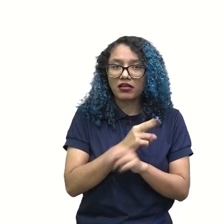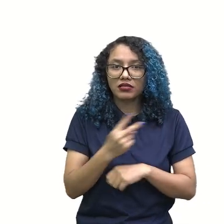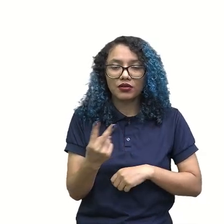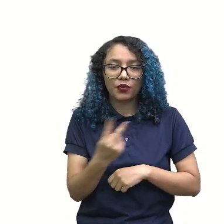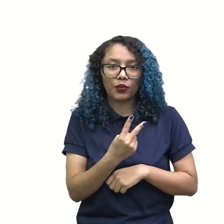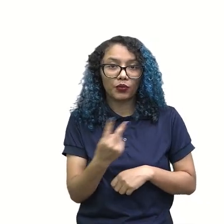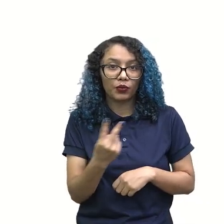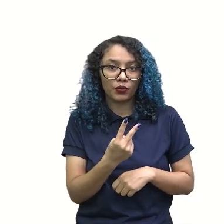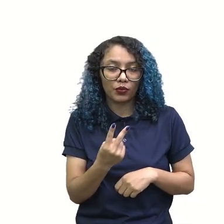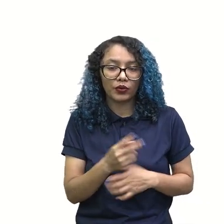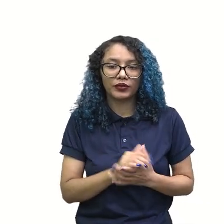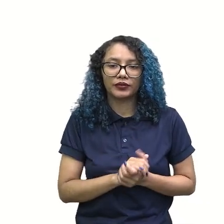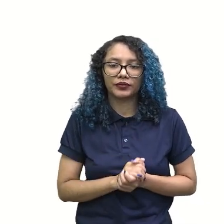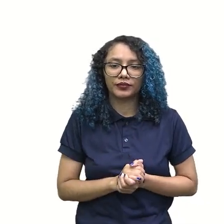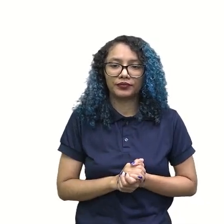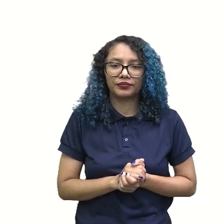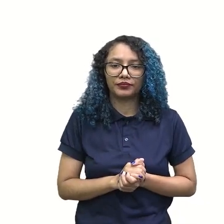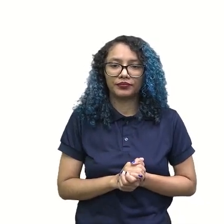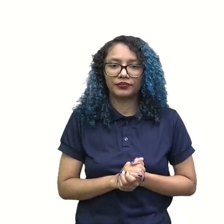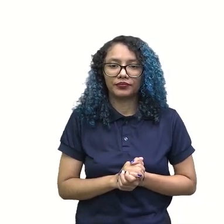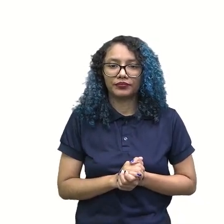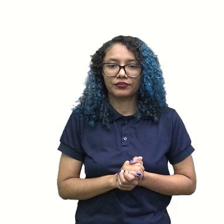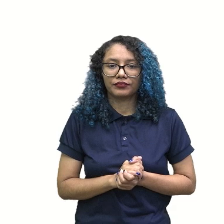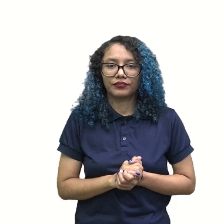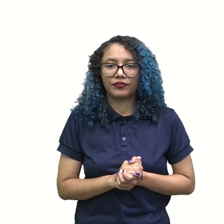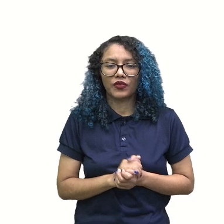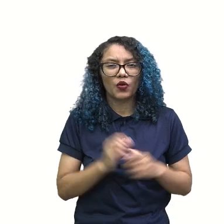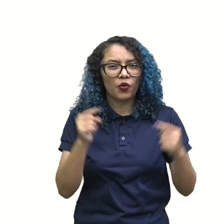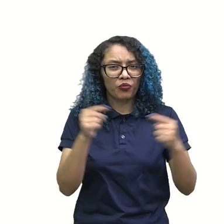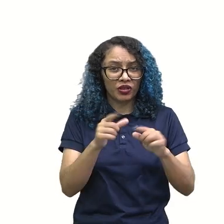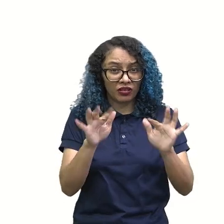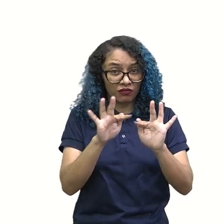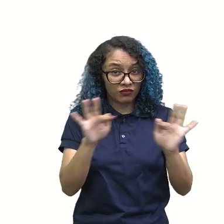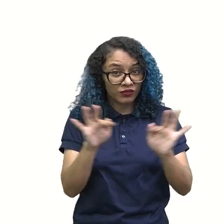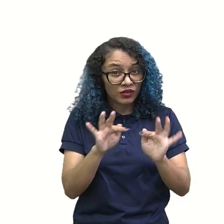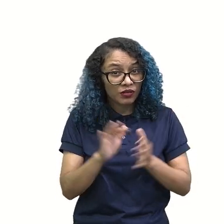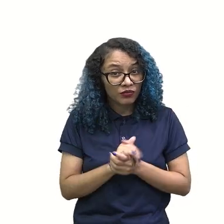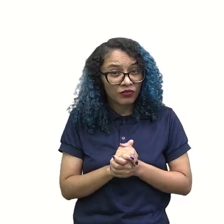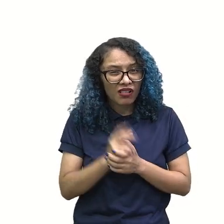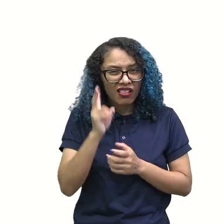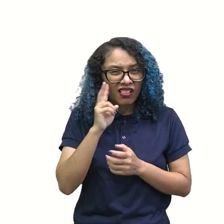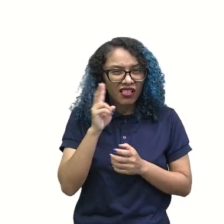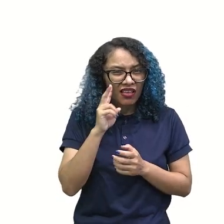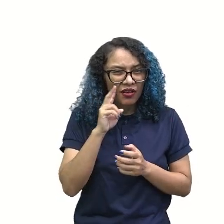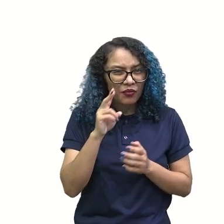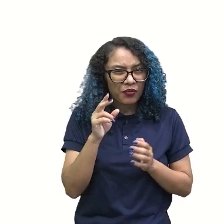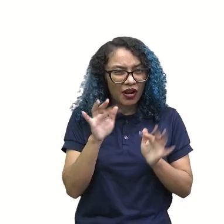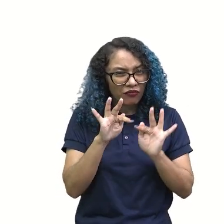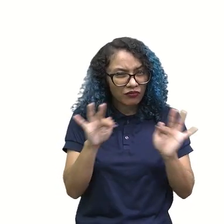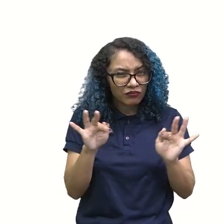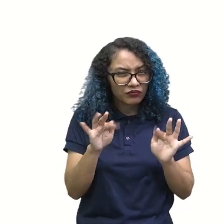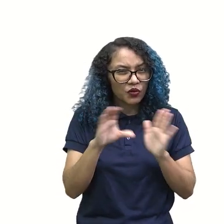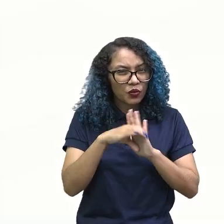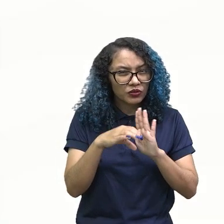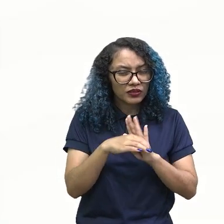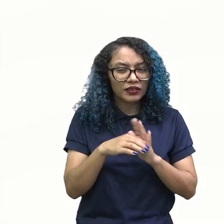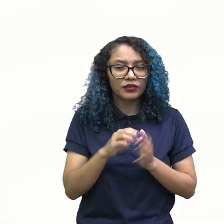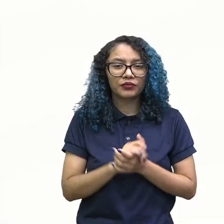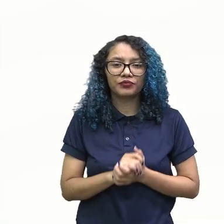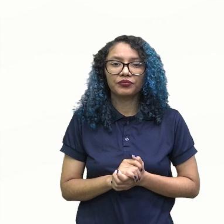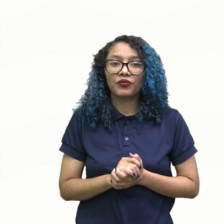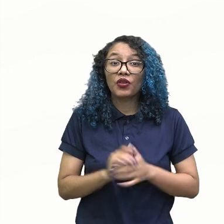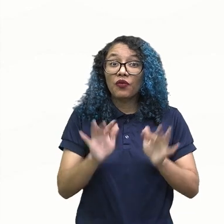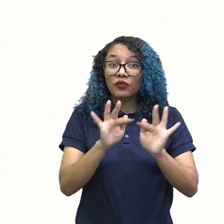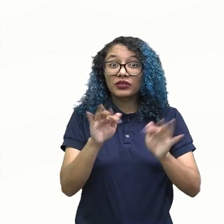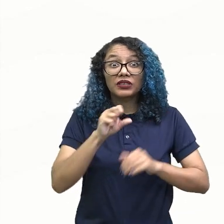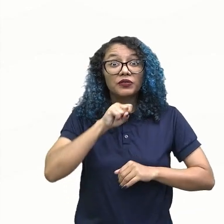dois conjuntos, indo de A em B, é uma função? Lembra da definição? Vai ser função quando, vou voltar aqui